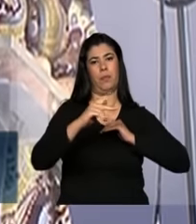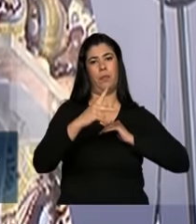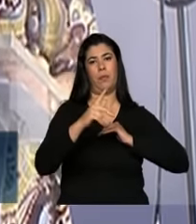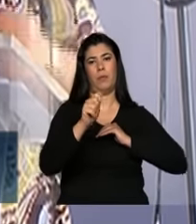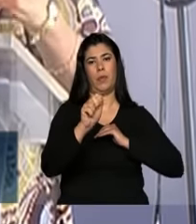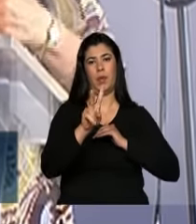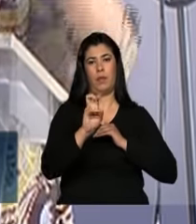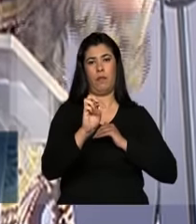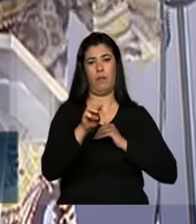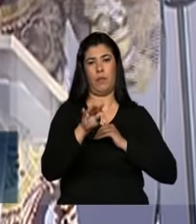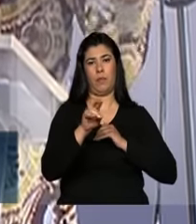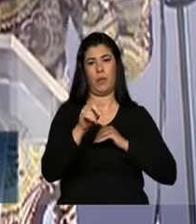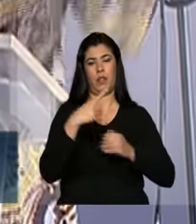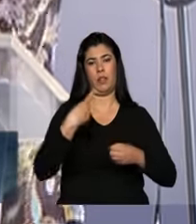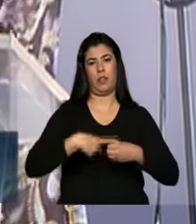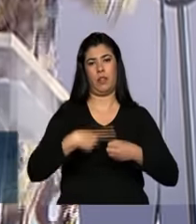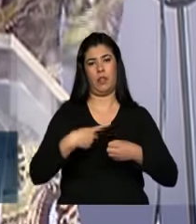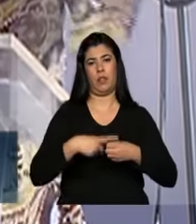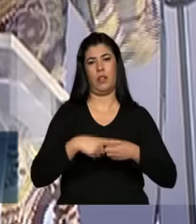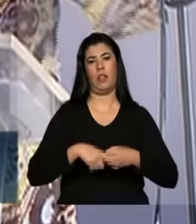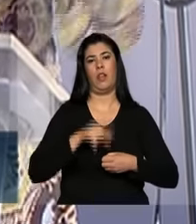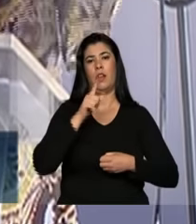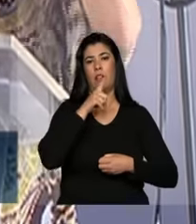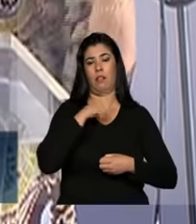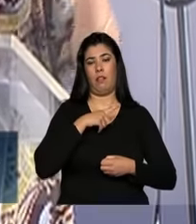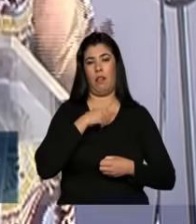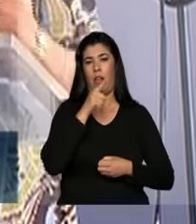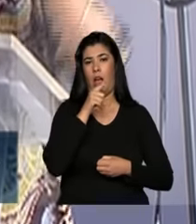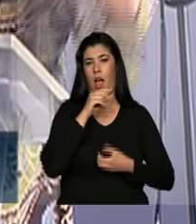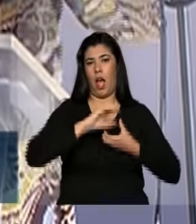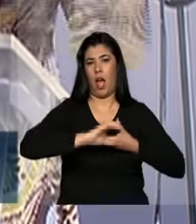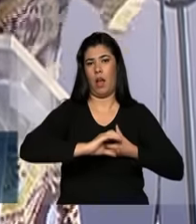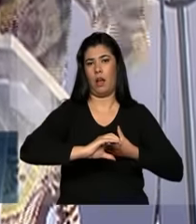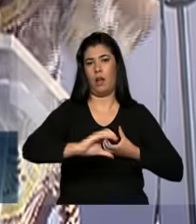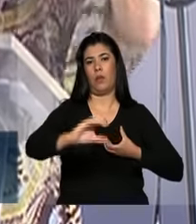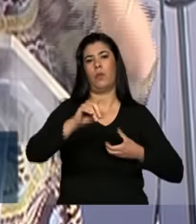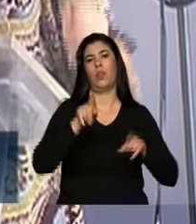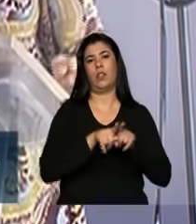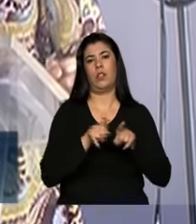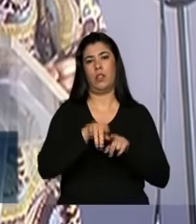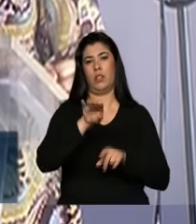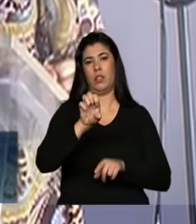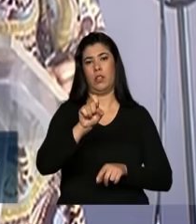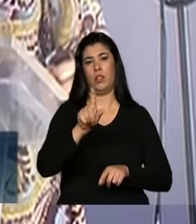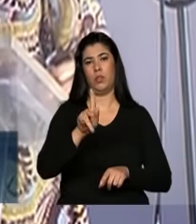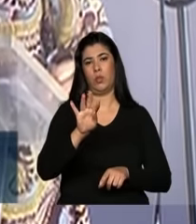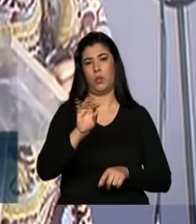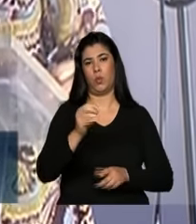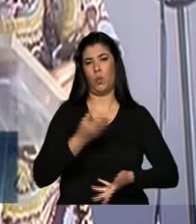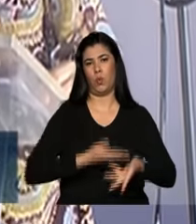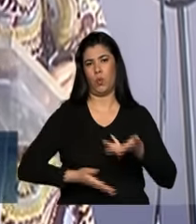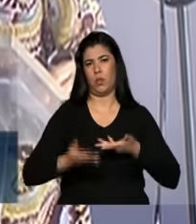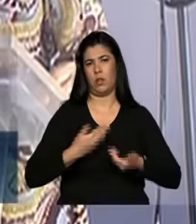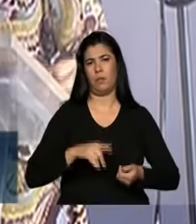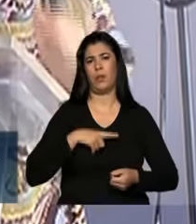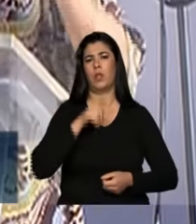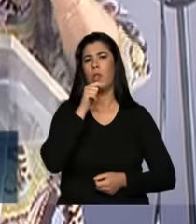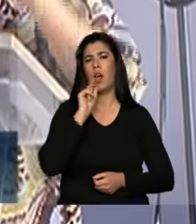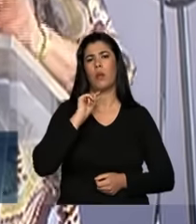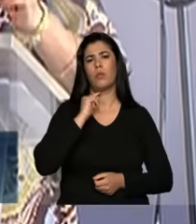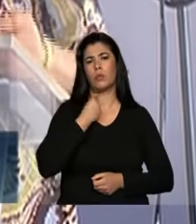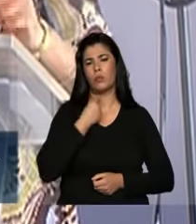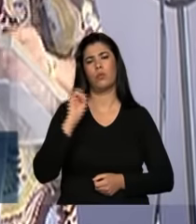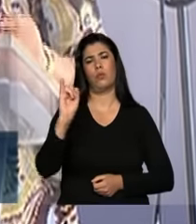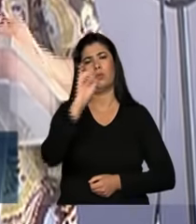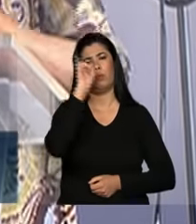cidade, de garantir que tem esgoto tratado, água tratada, é fundamental para